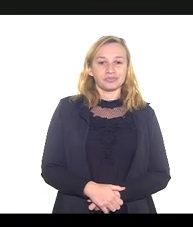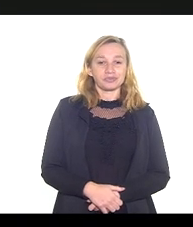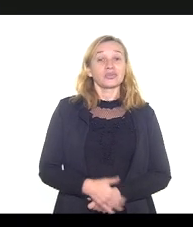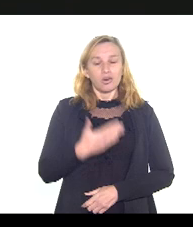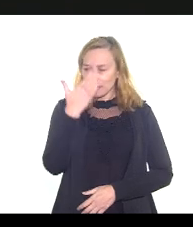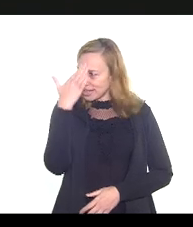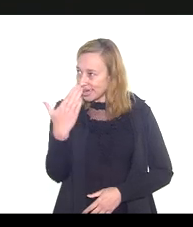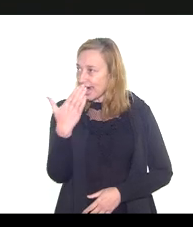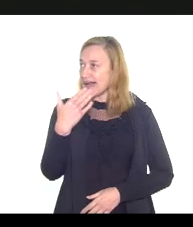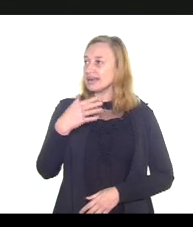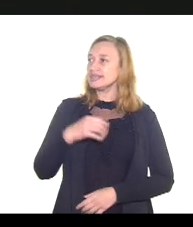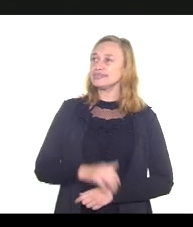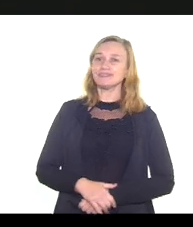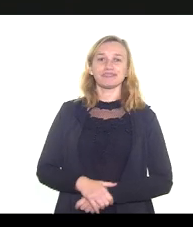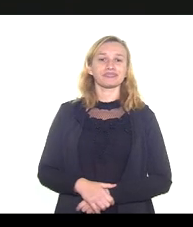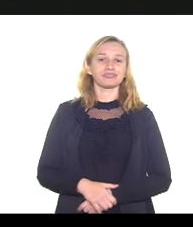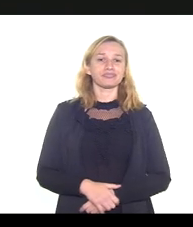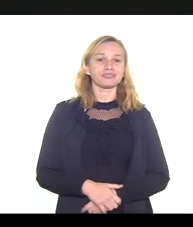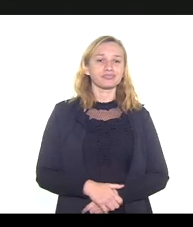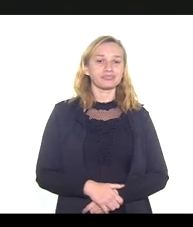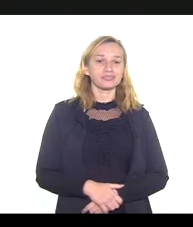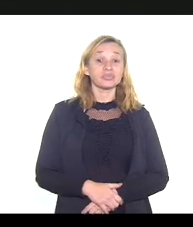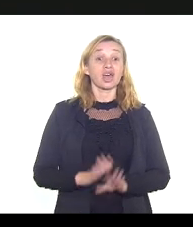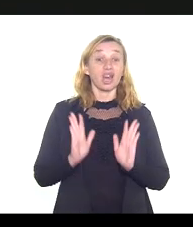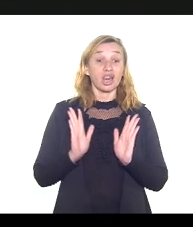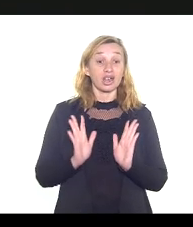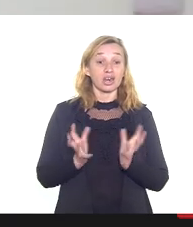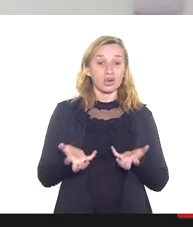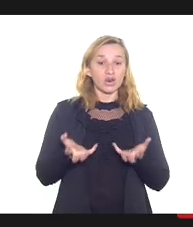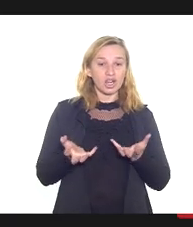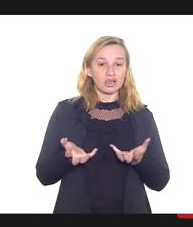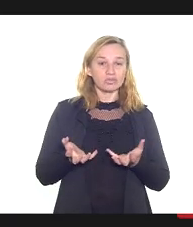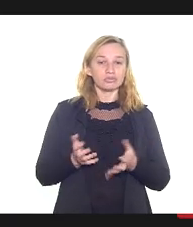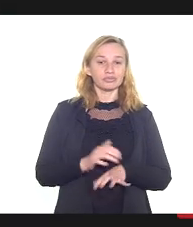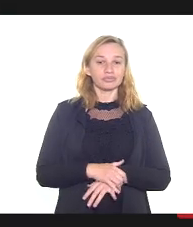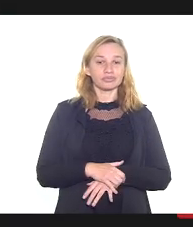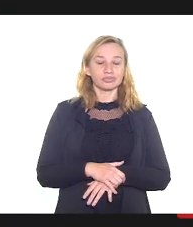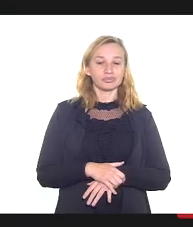Muito obrigado, Odisseia. Bom, eu quero, então,